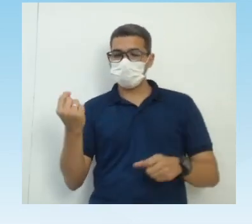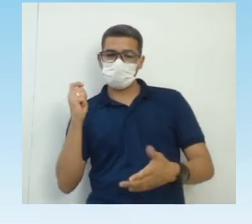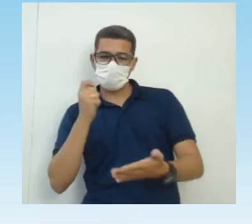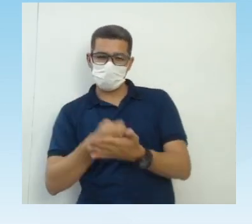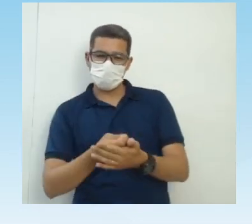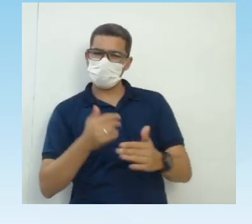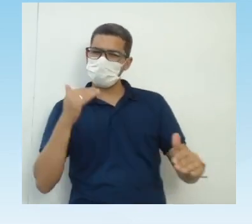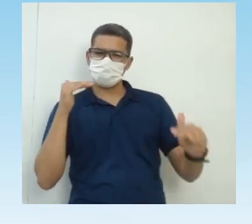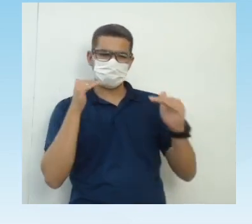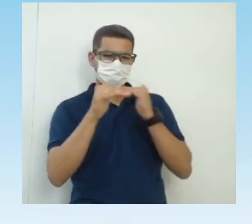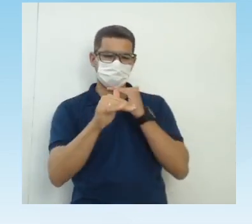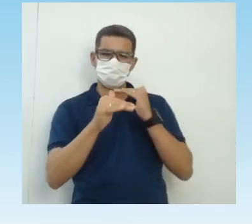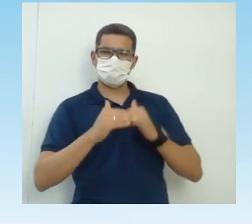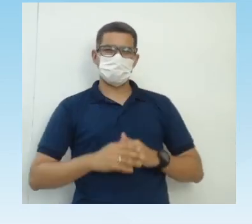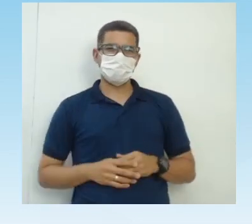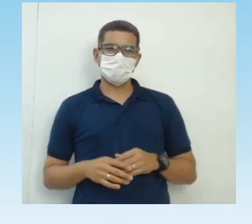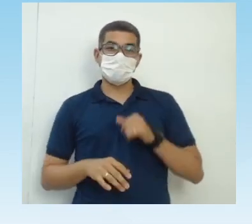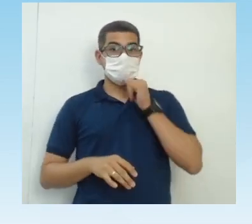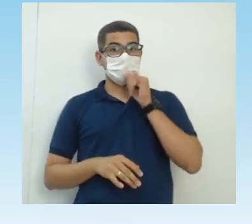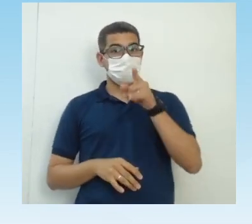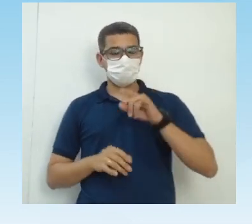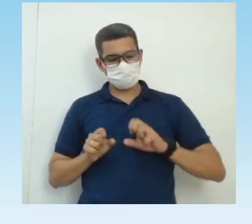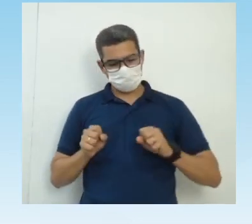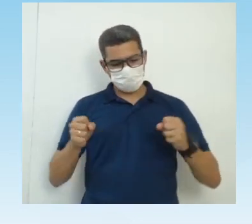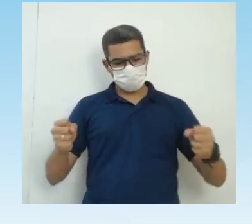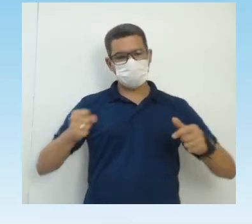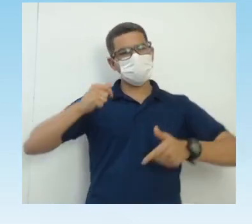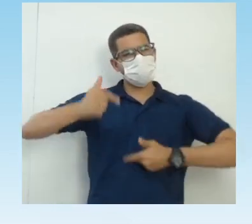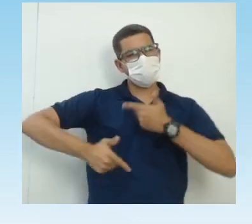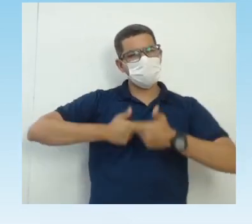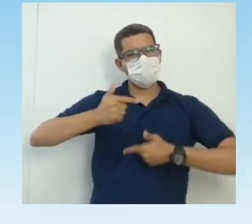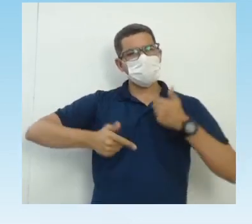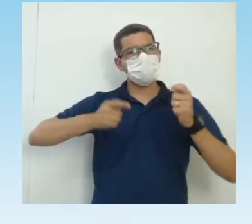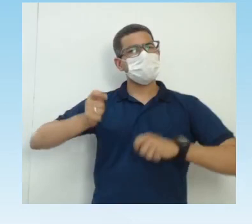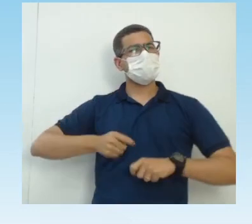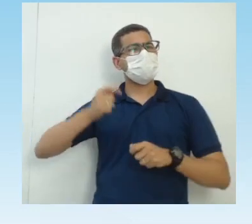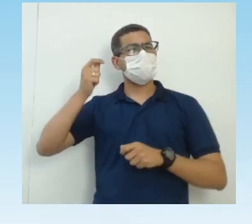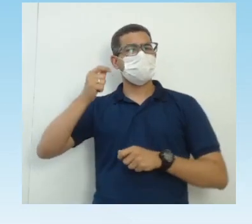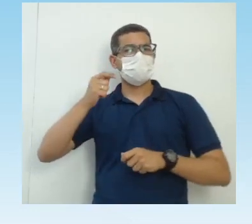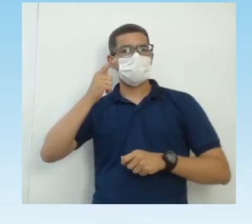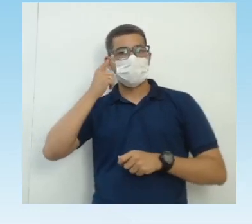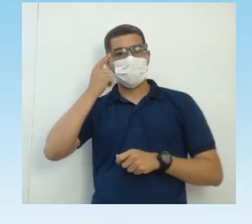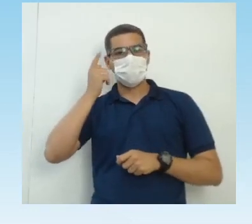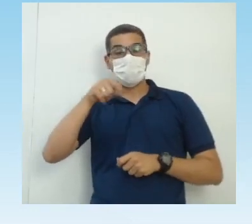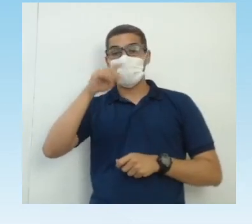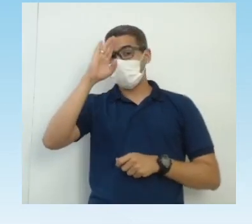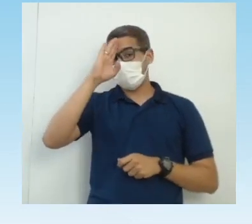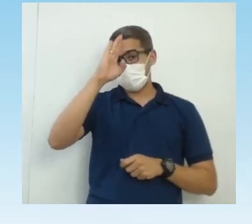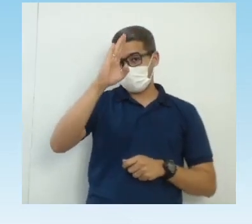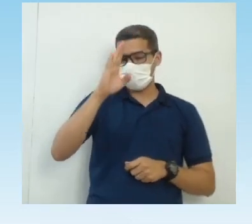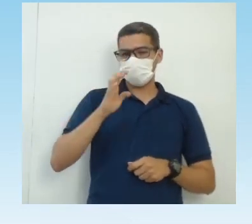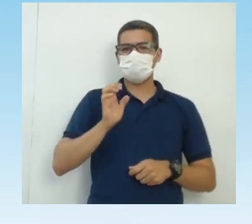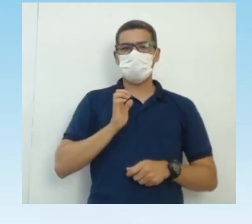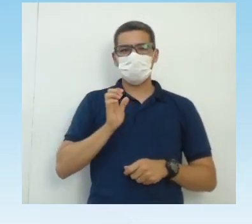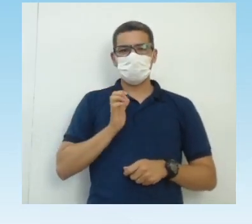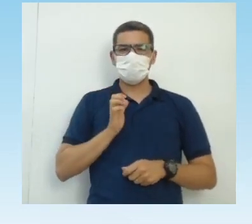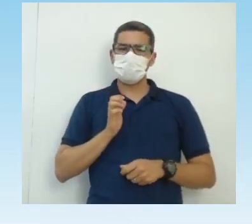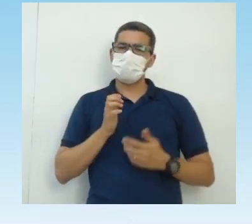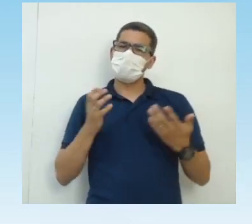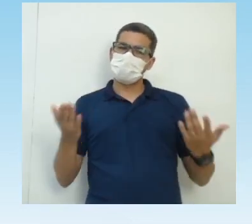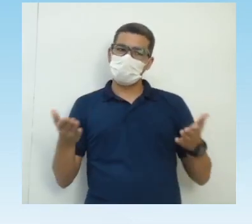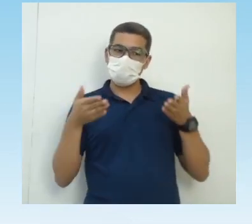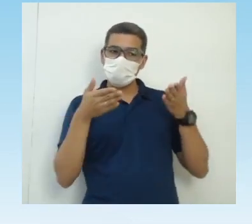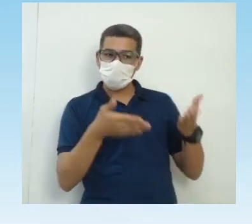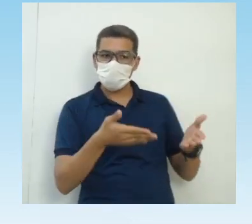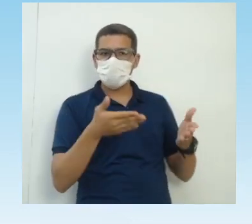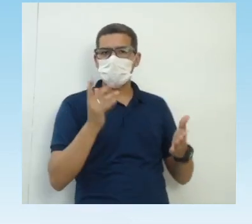Se Marx chama a atenção de que sua força de trabalho, a sua capacidade de produção é a sua principal riqueza, esta não